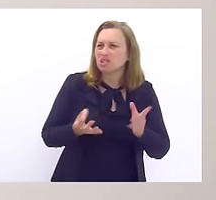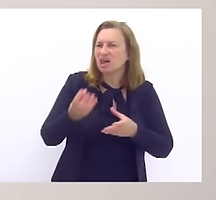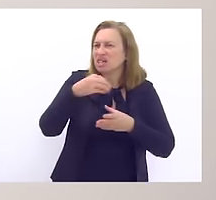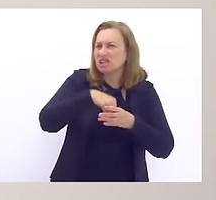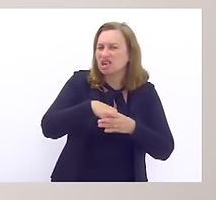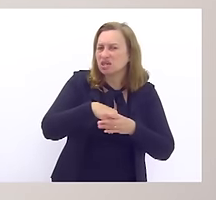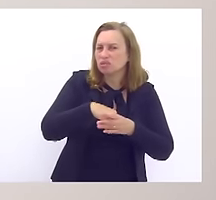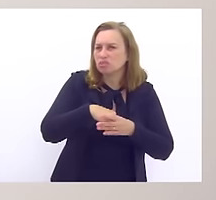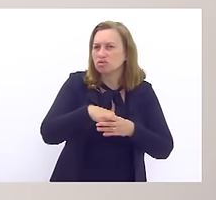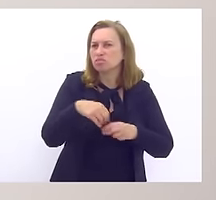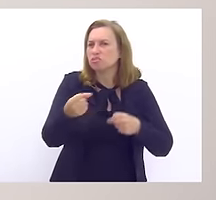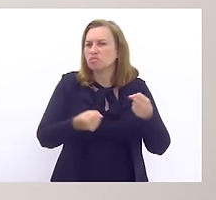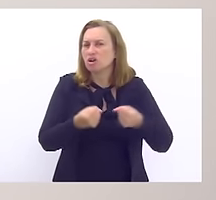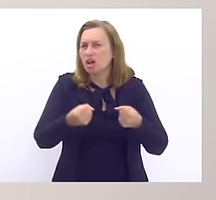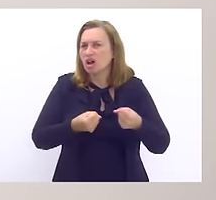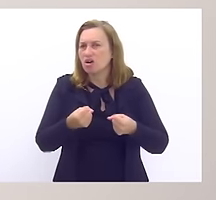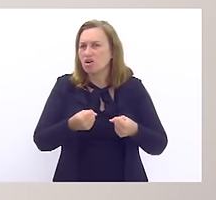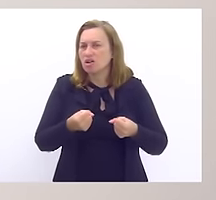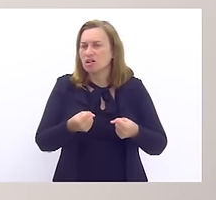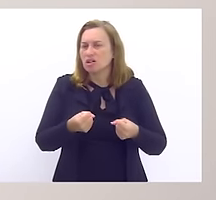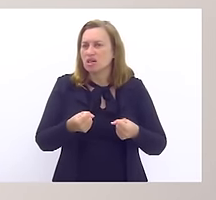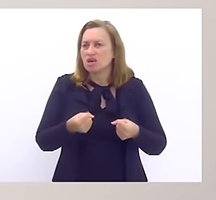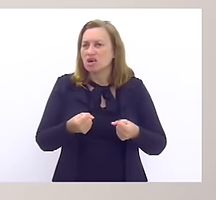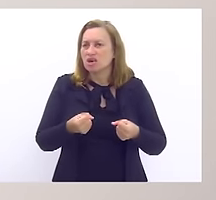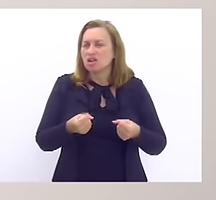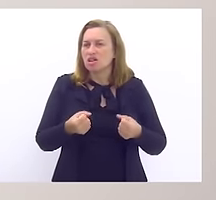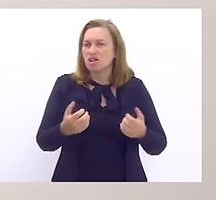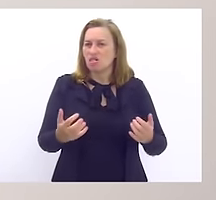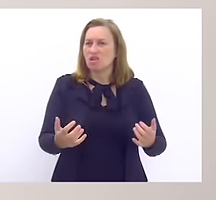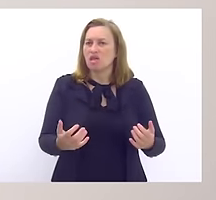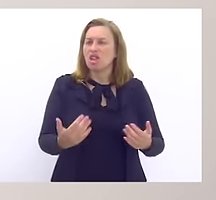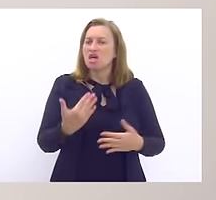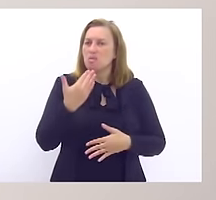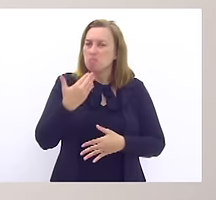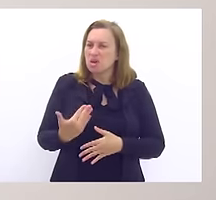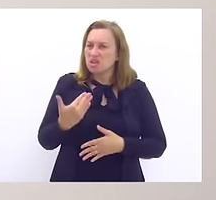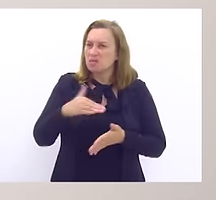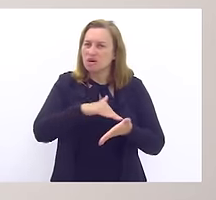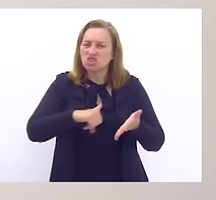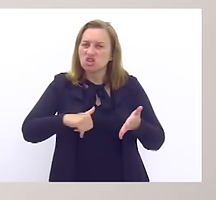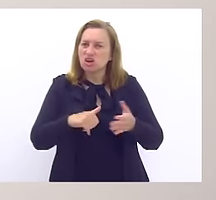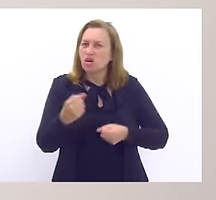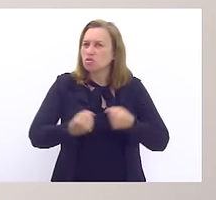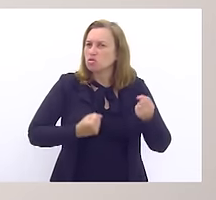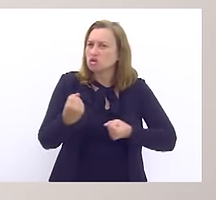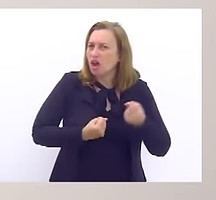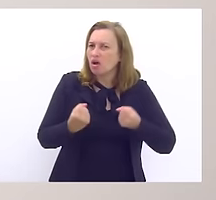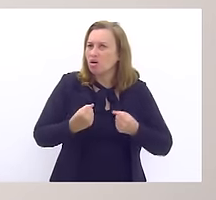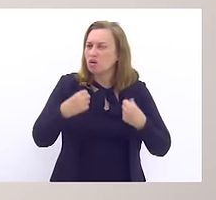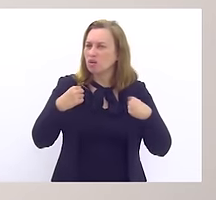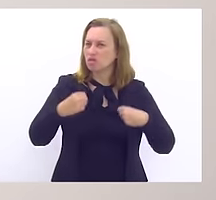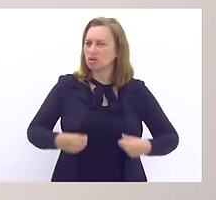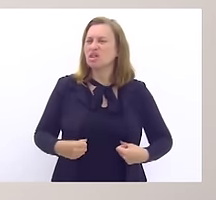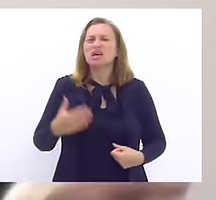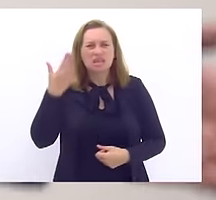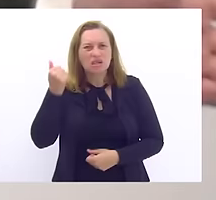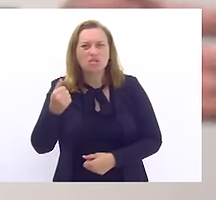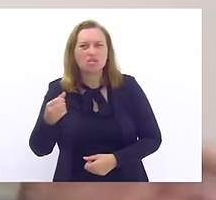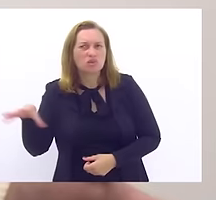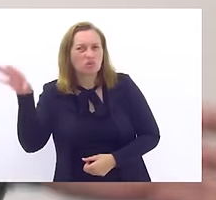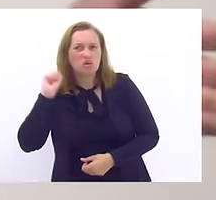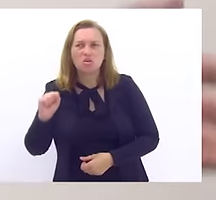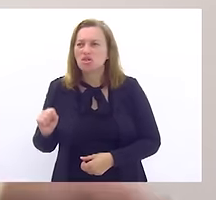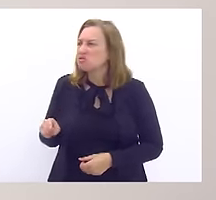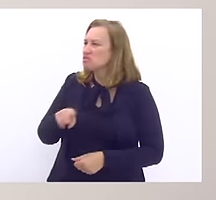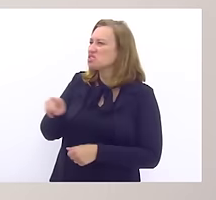da viaturas e vieram de forma grosseira arbitrária pedindo para tirar os carros ali quando nós saímos de colete sabe porque nós ouvimos do que